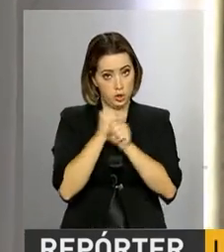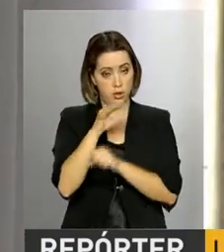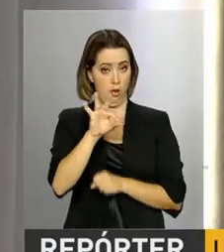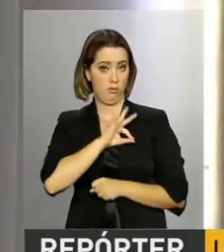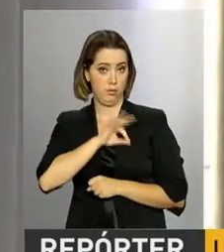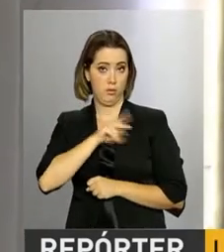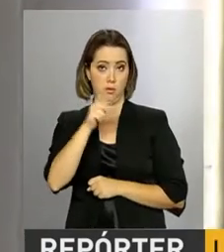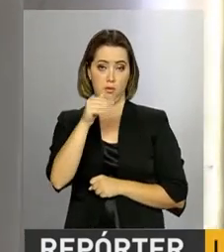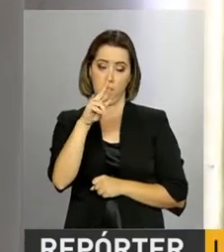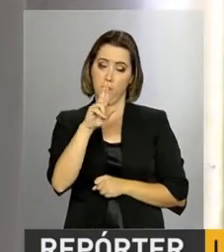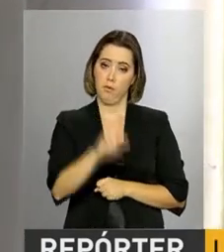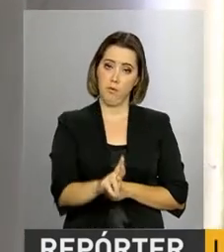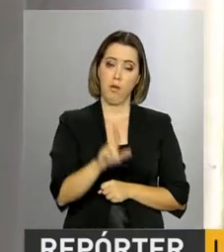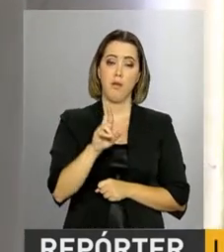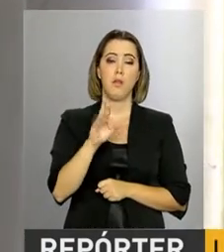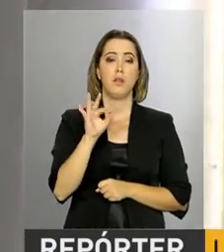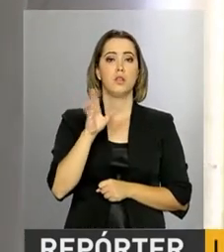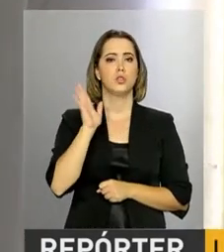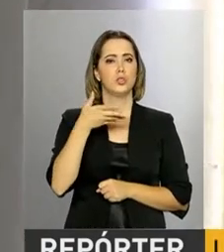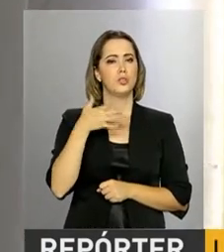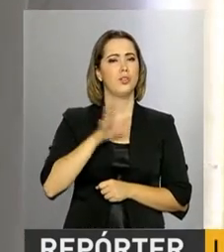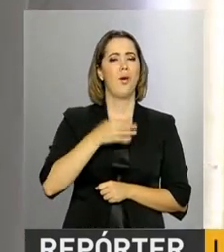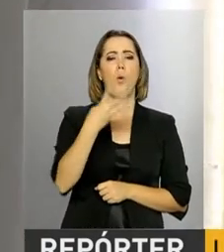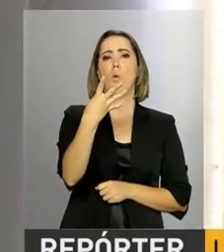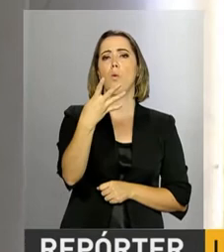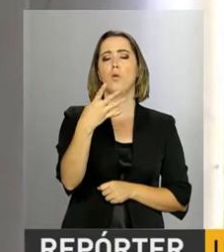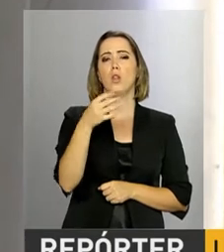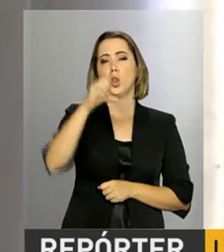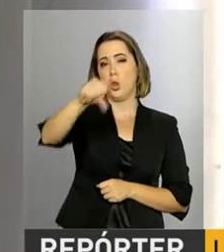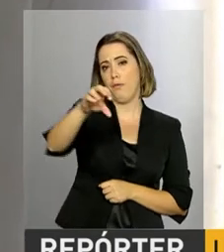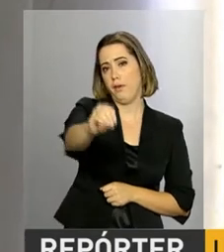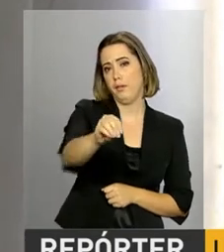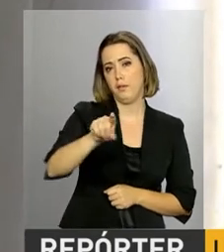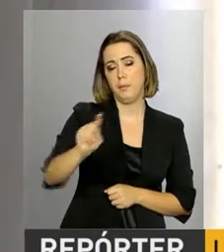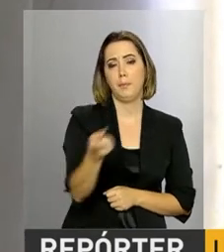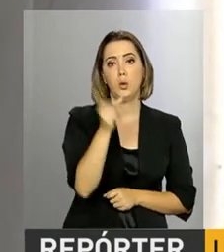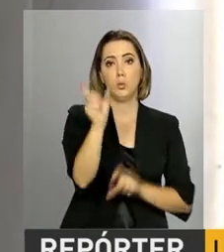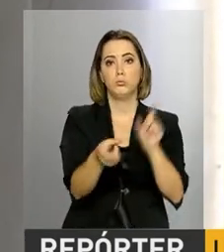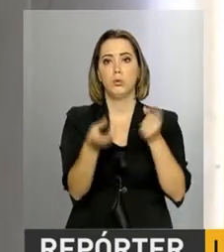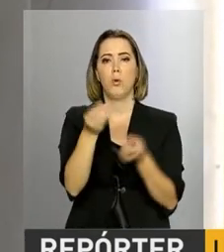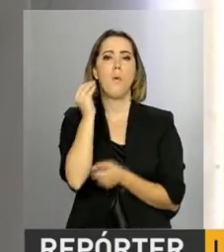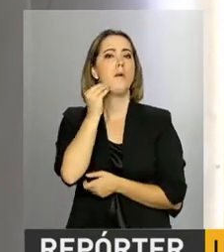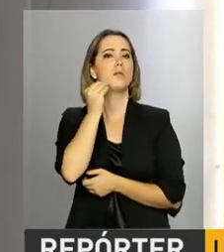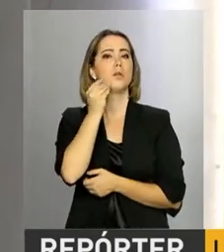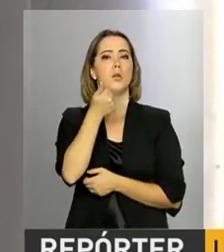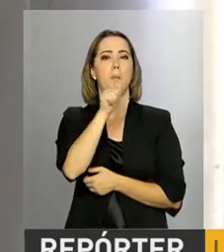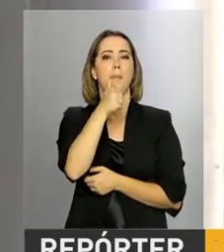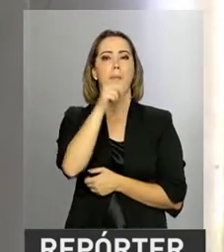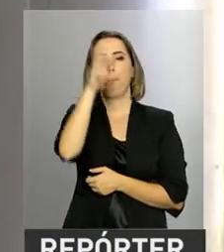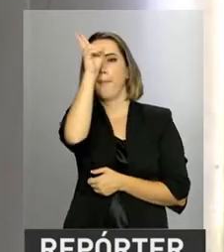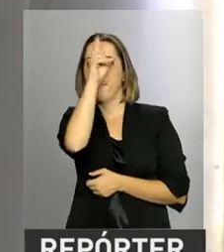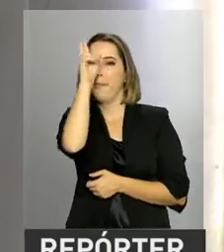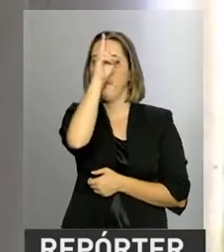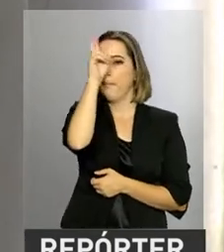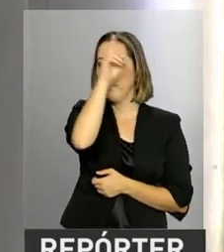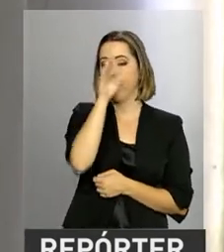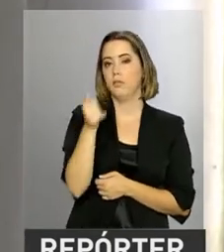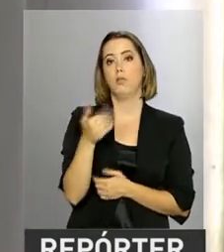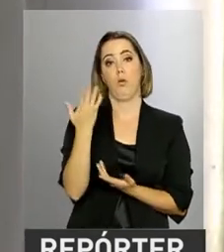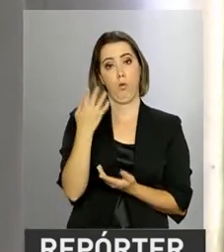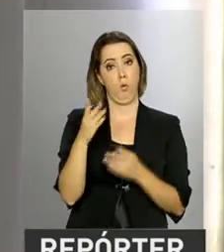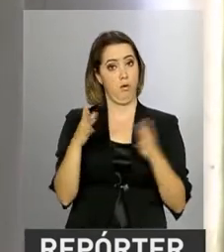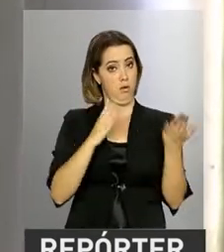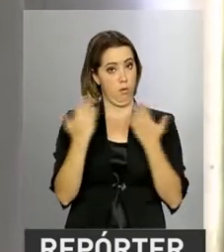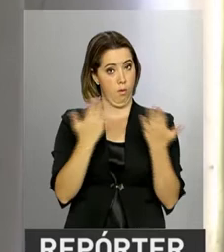federal realizou quase 90 mil testes para detectar o uso de álcool por motoristas 41% a mais